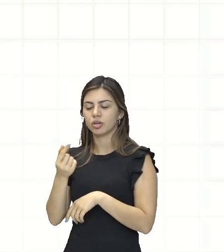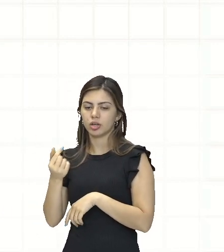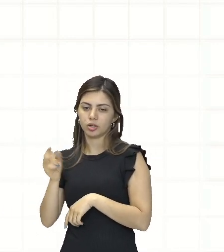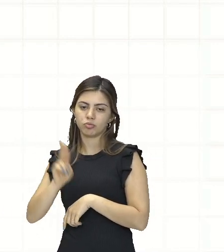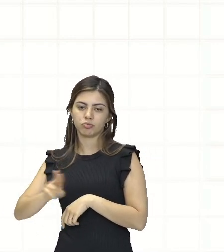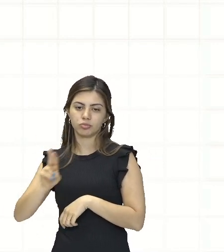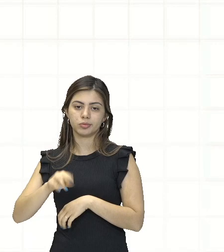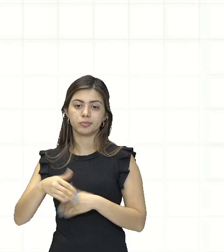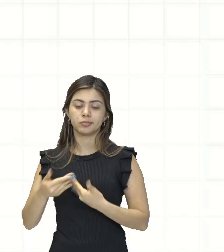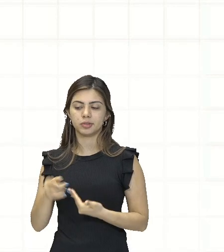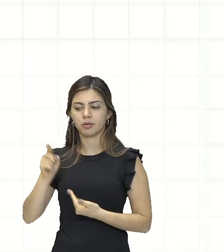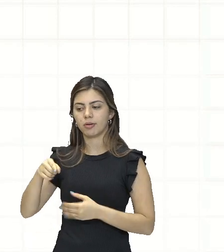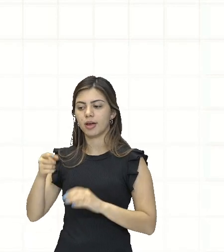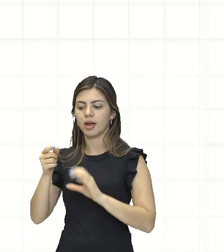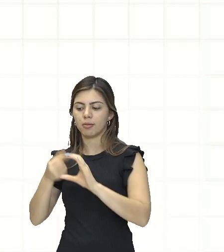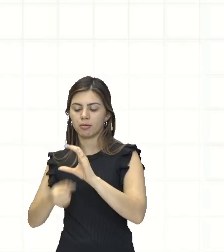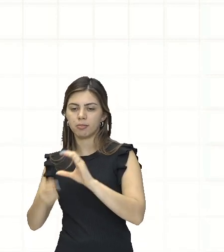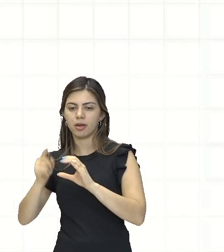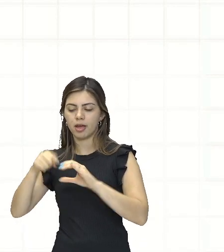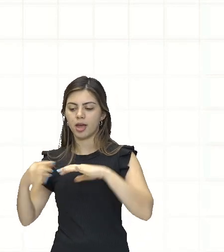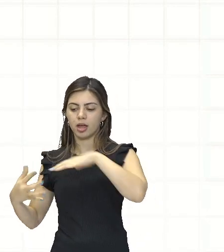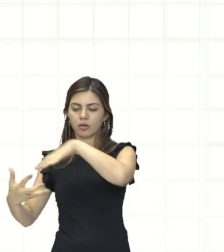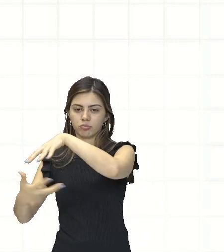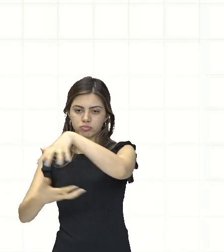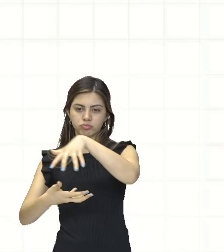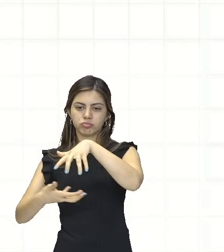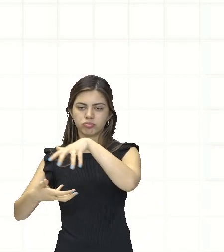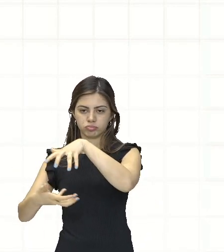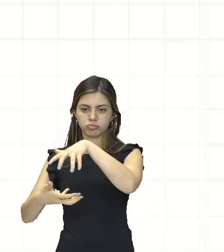capitalismo ele vai ser mais global, ele vai ser mais